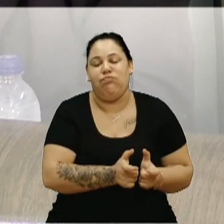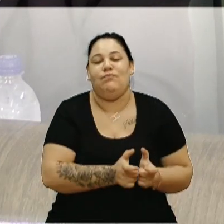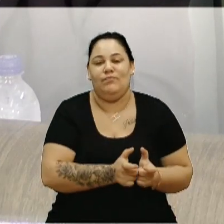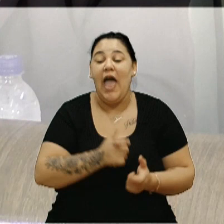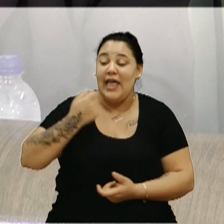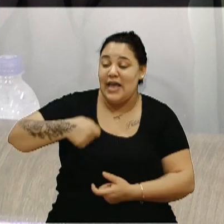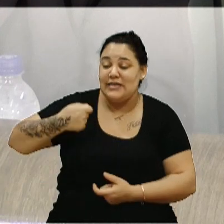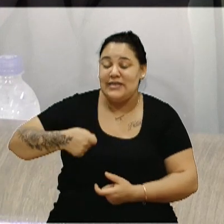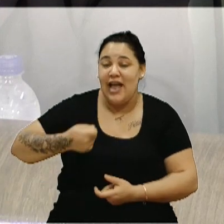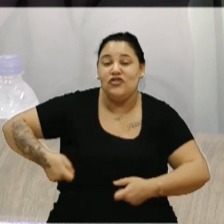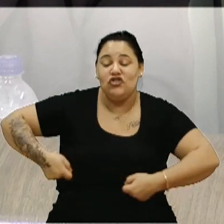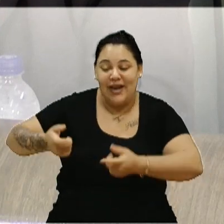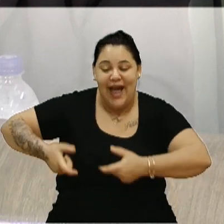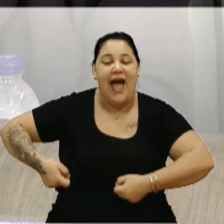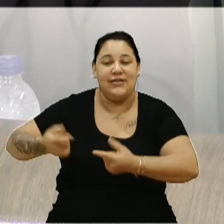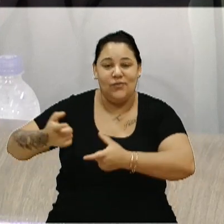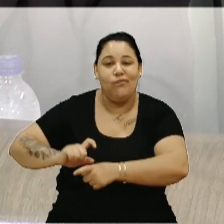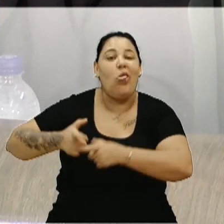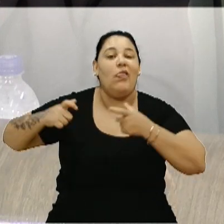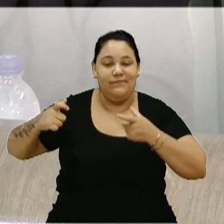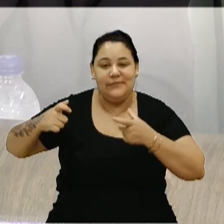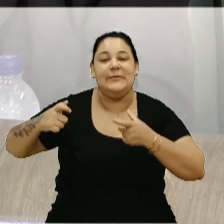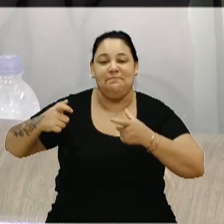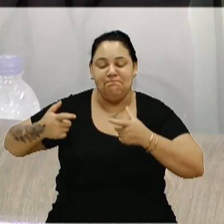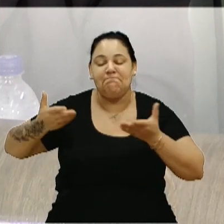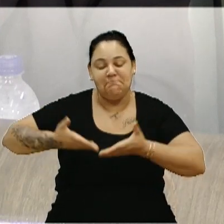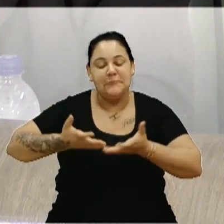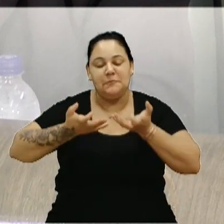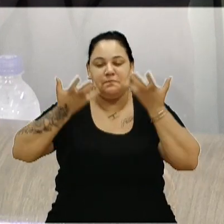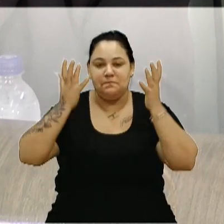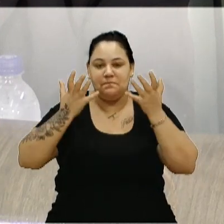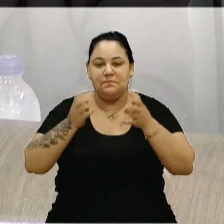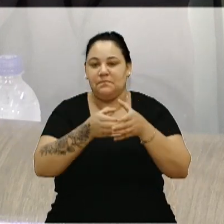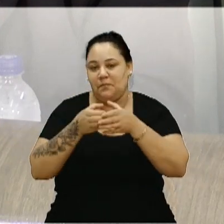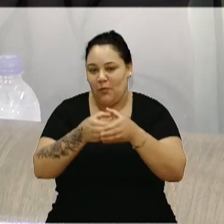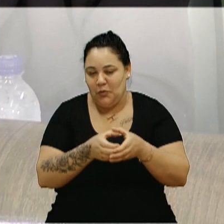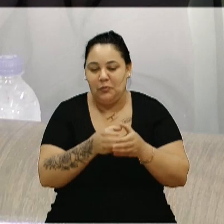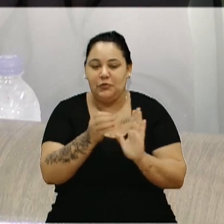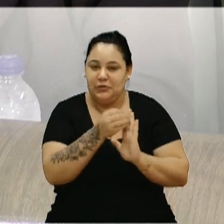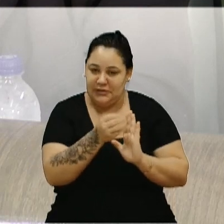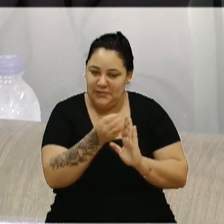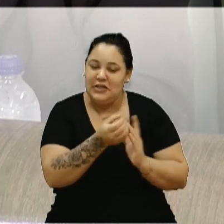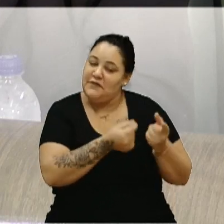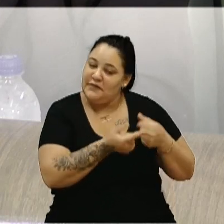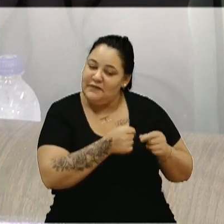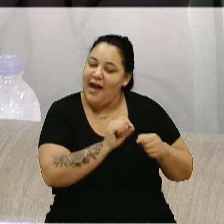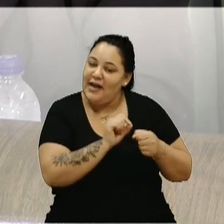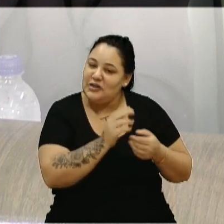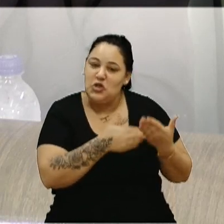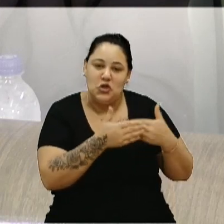de despesa, de gastos muito maior. Então, parabenizar a equipe do orçamento, a equipe das finanças da